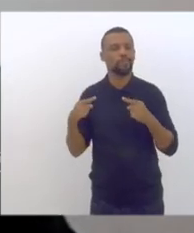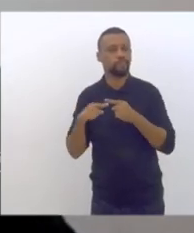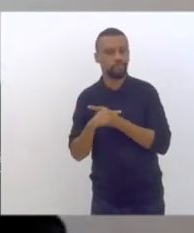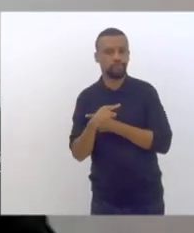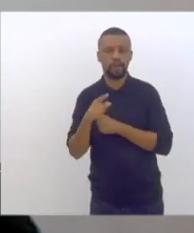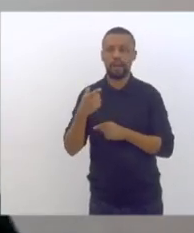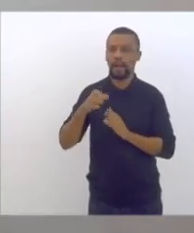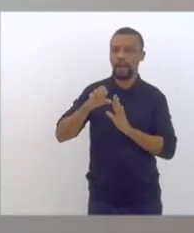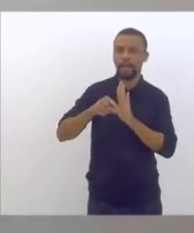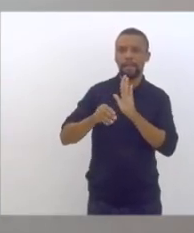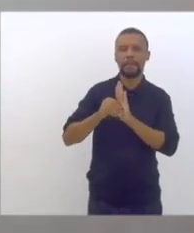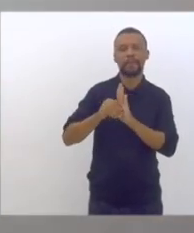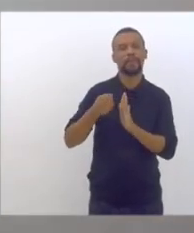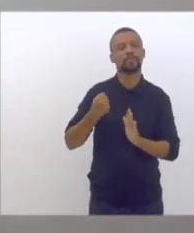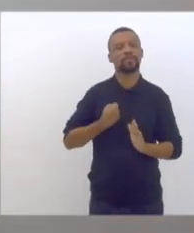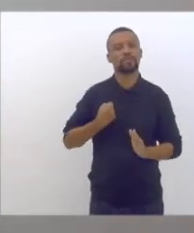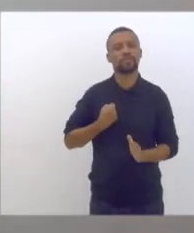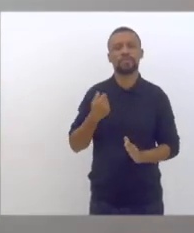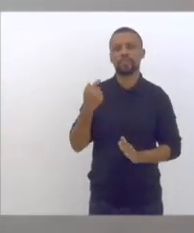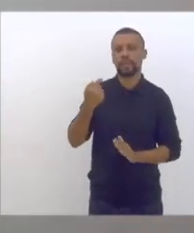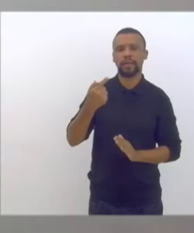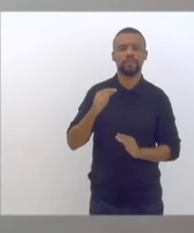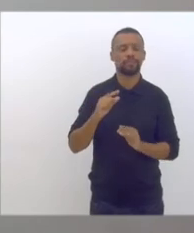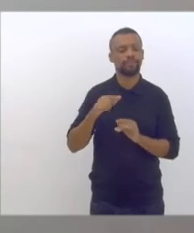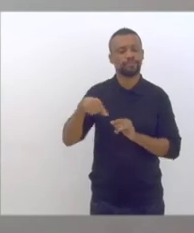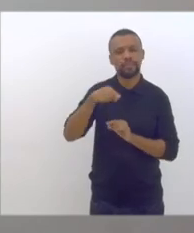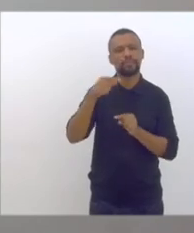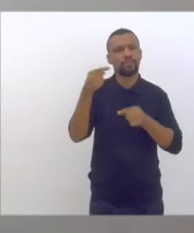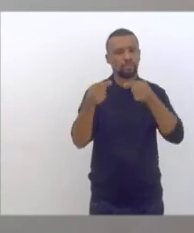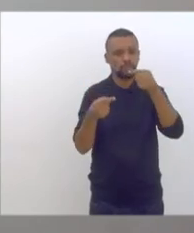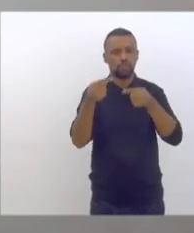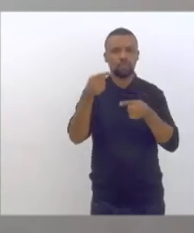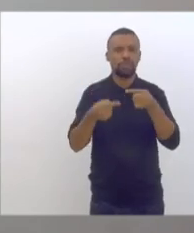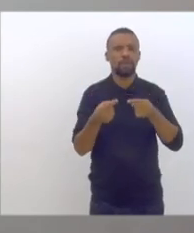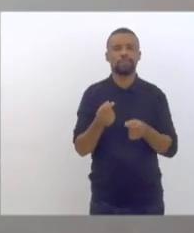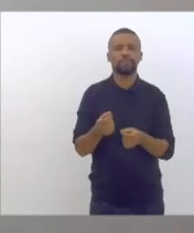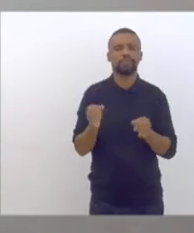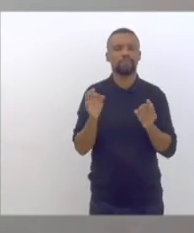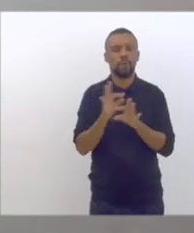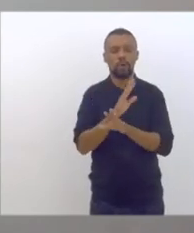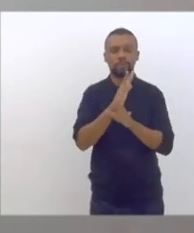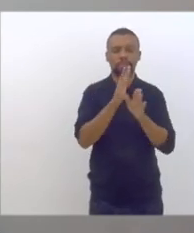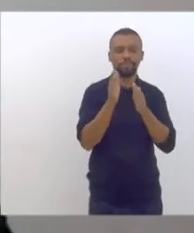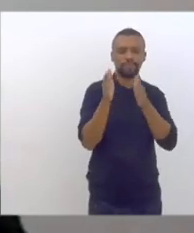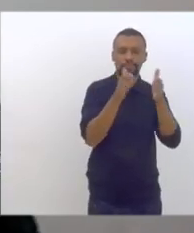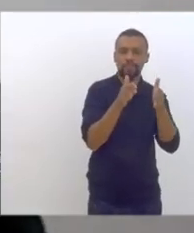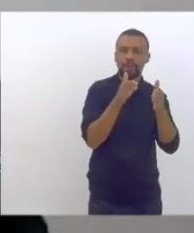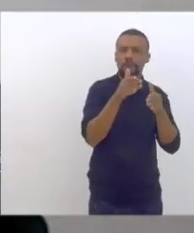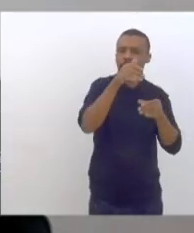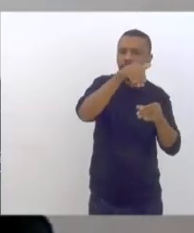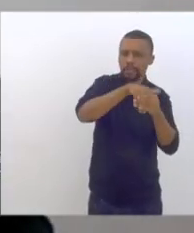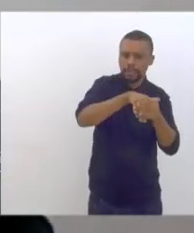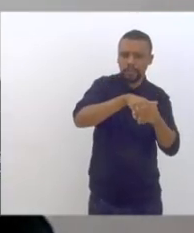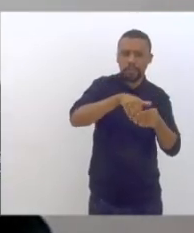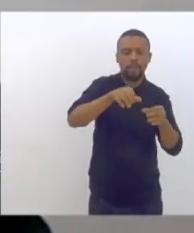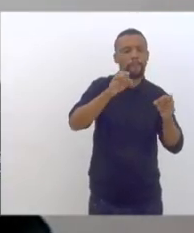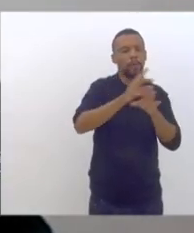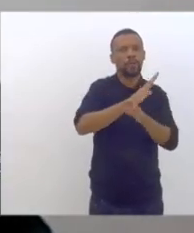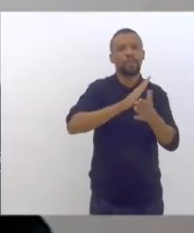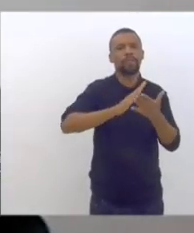emenda de nº 7 em discussão em votação aprovado